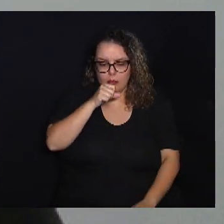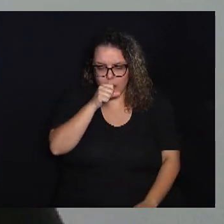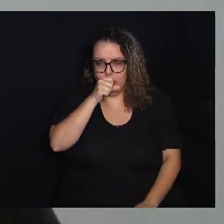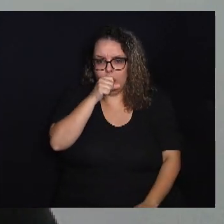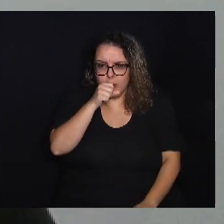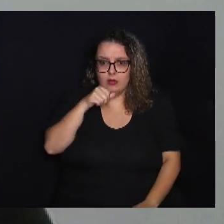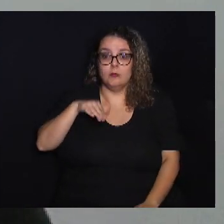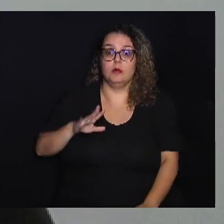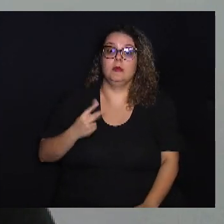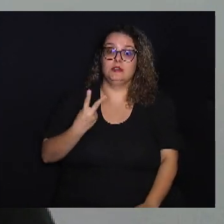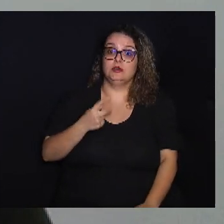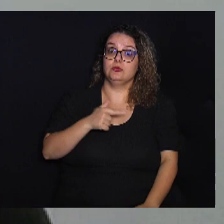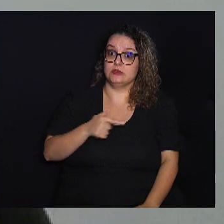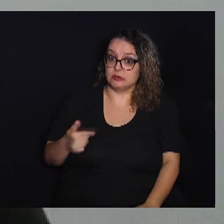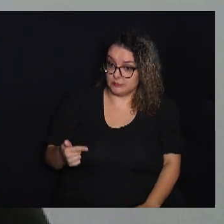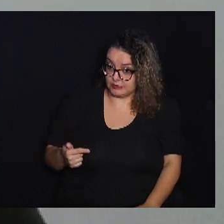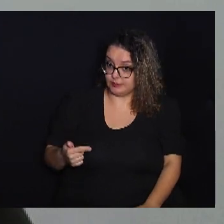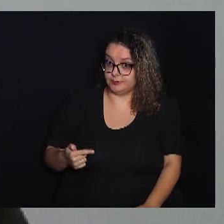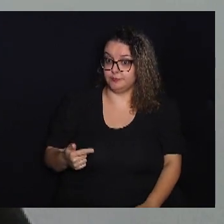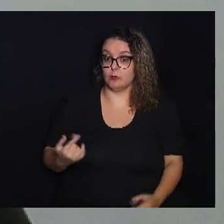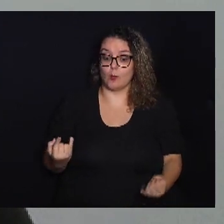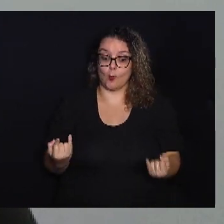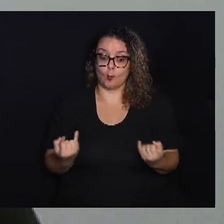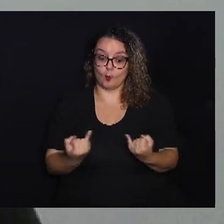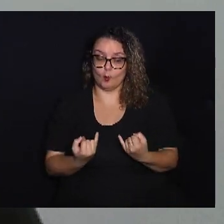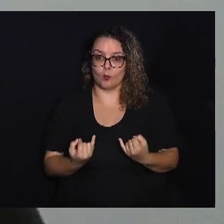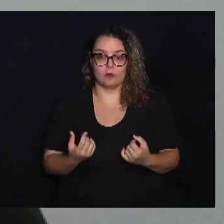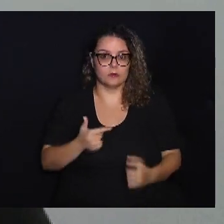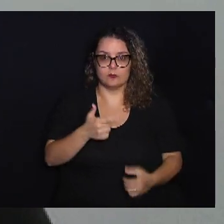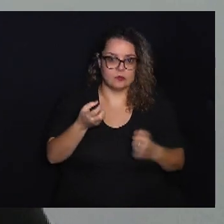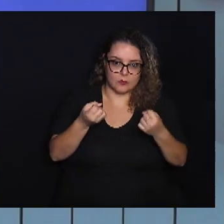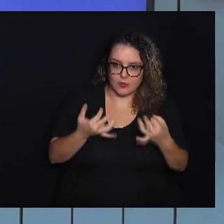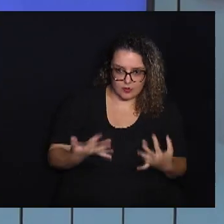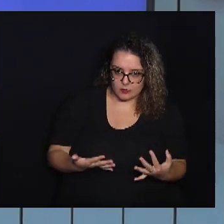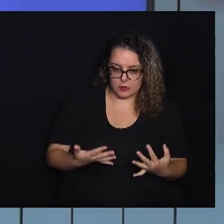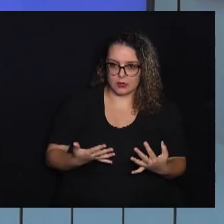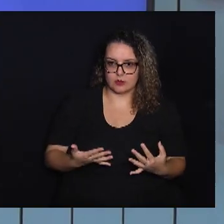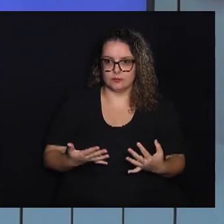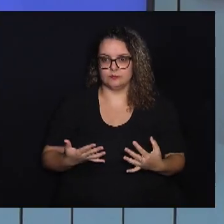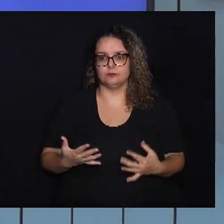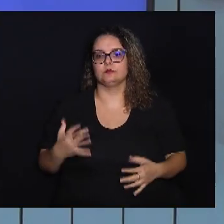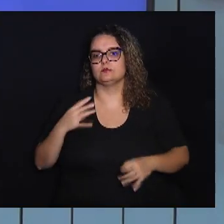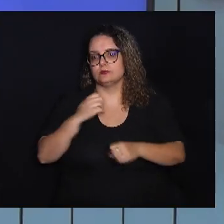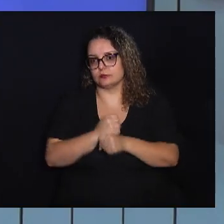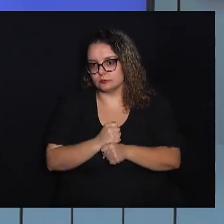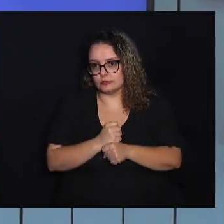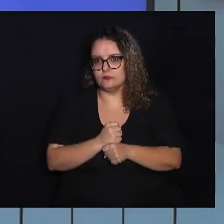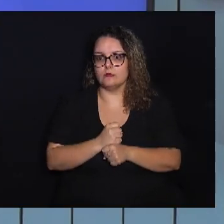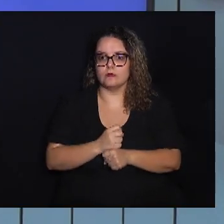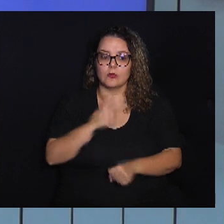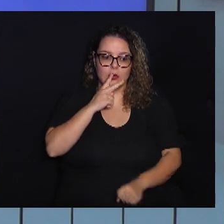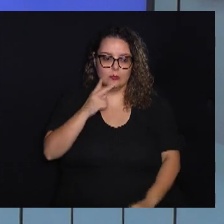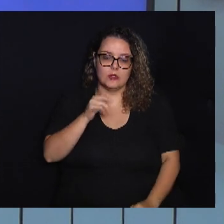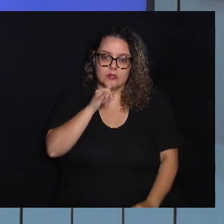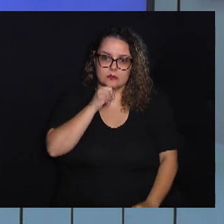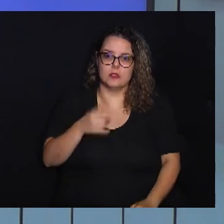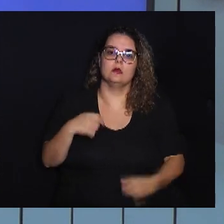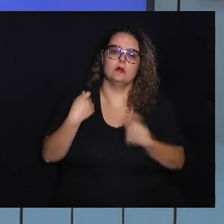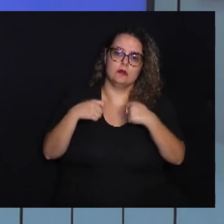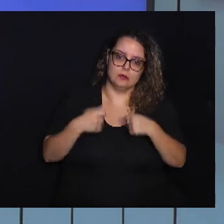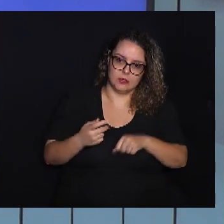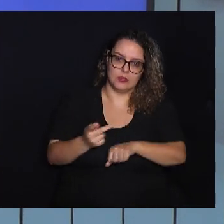doenças associadas, né, a condições de vida e ao tabagismo. Doutora, eu quero agradecer a sua participação aqui no nosso quadro,